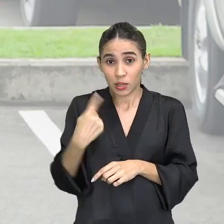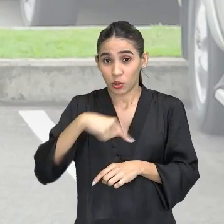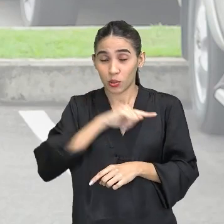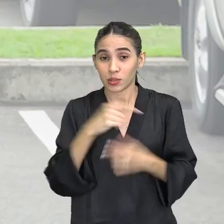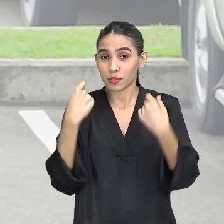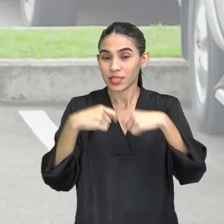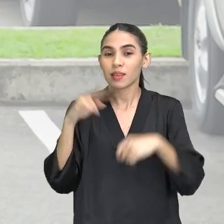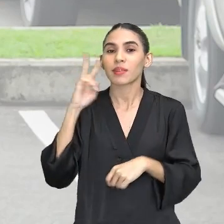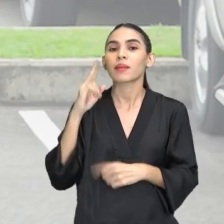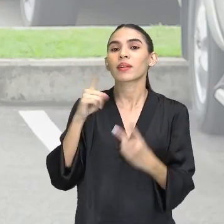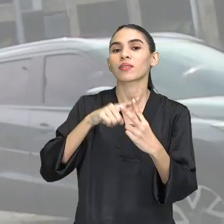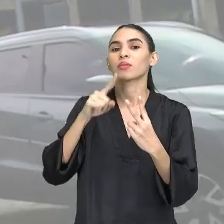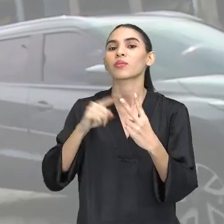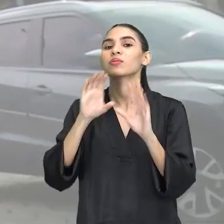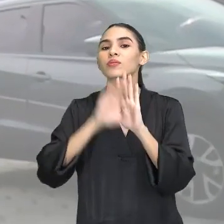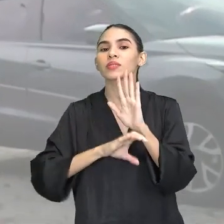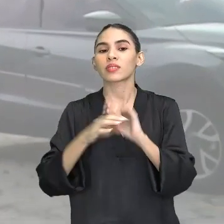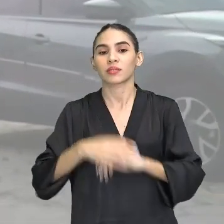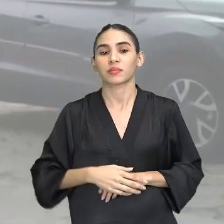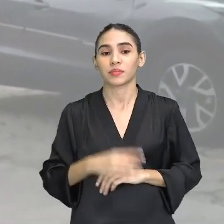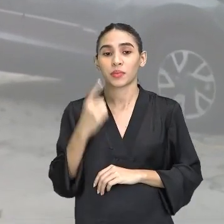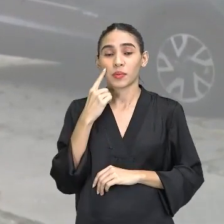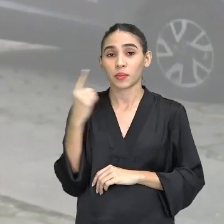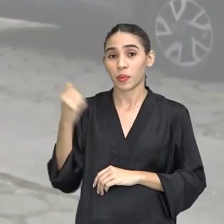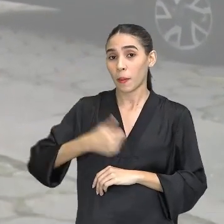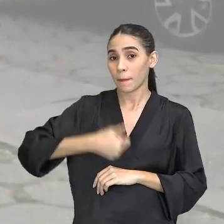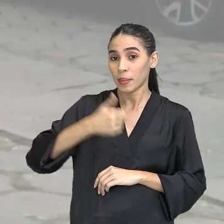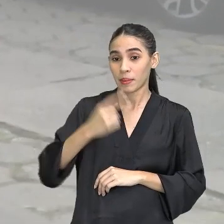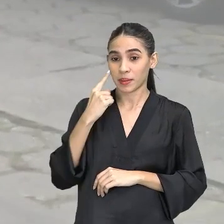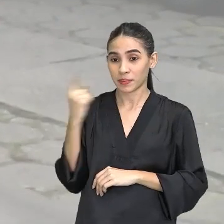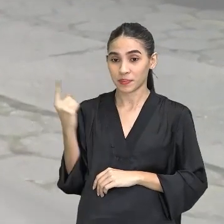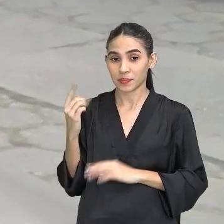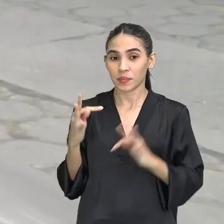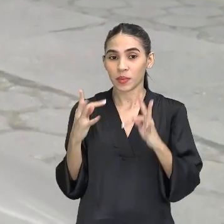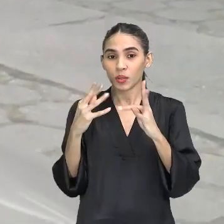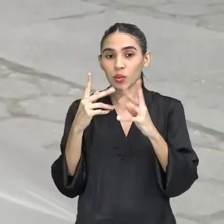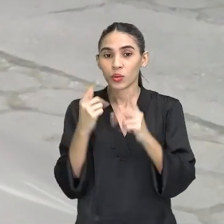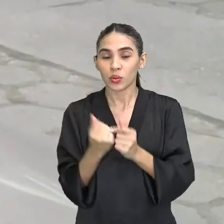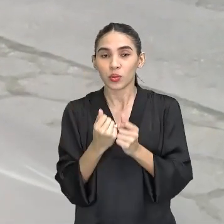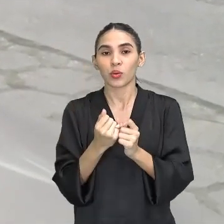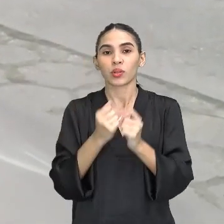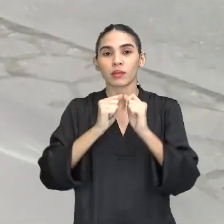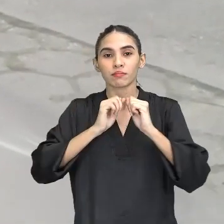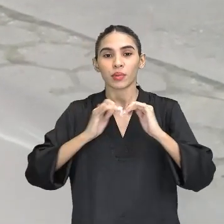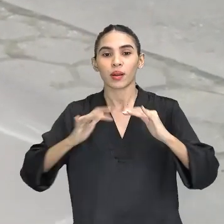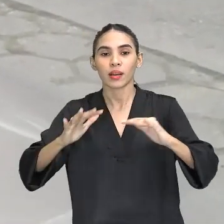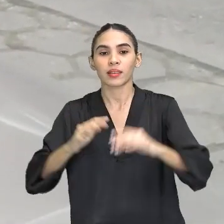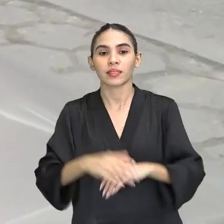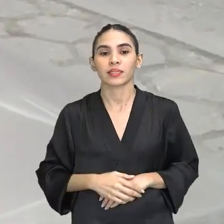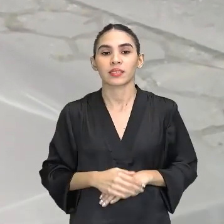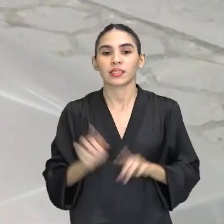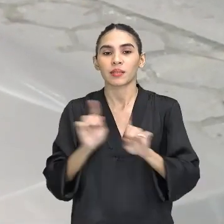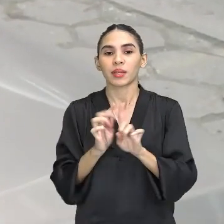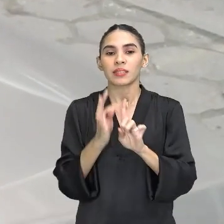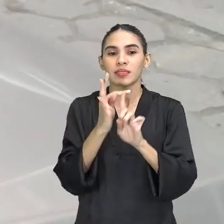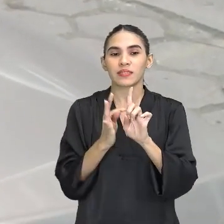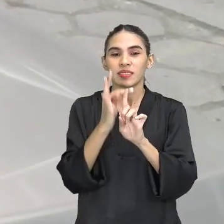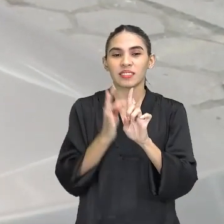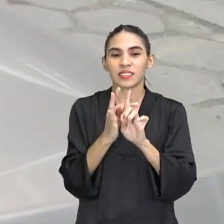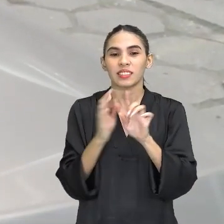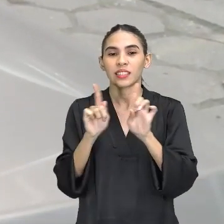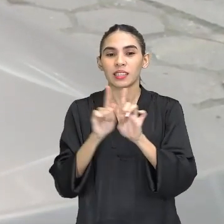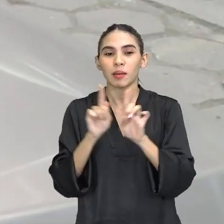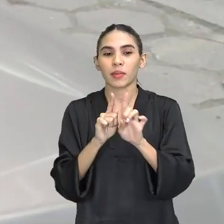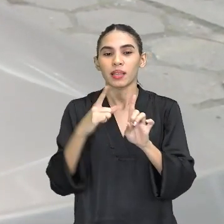precisamos relembrar dois conceitos. O primeiro deles é que todas as coisas irradiam e que a frequência e o comprimento